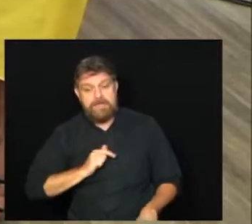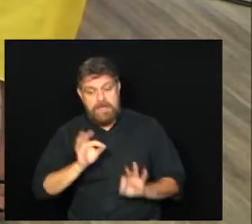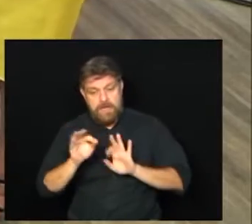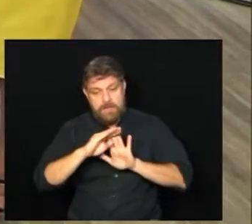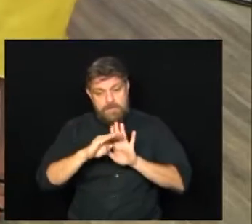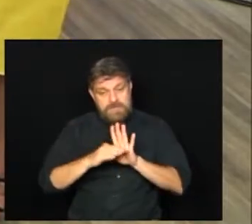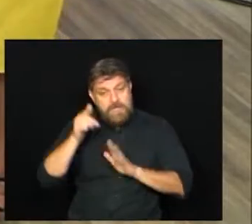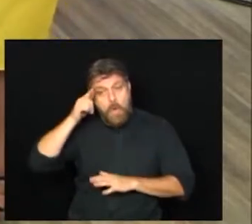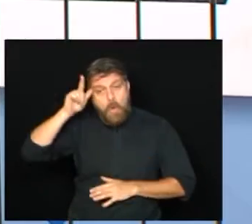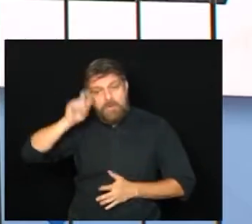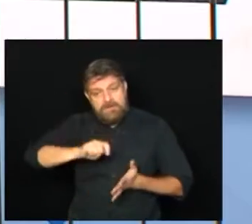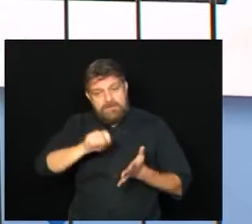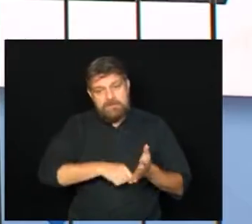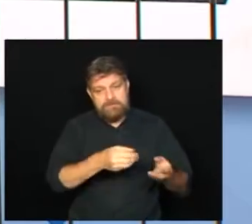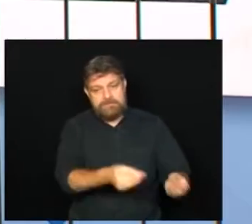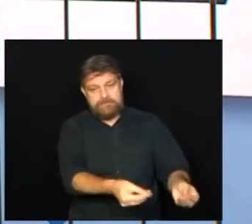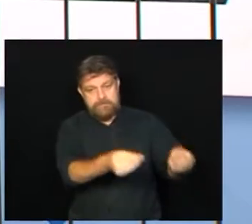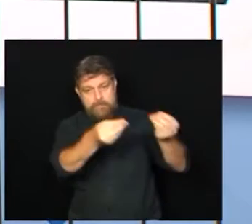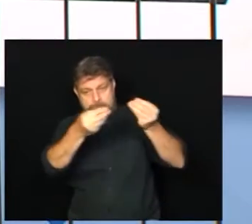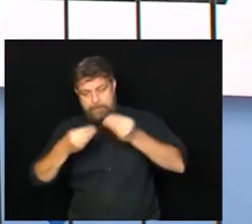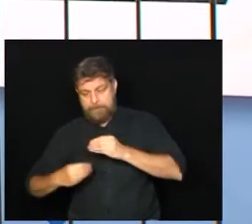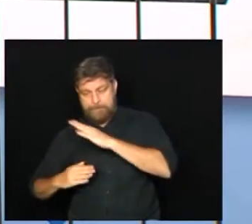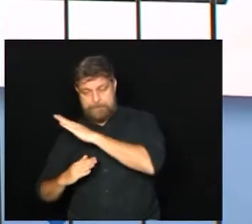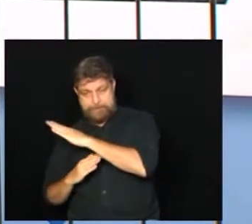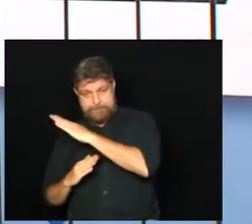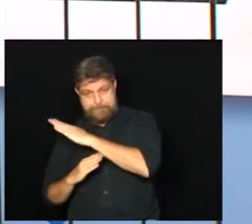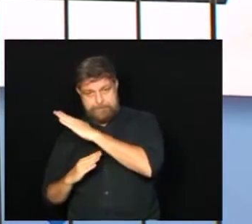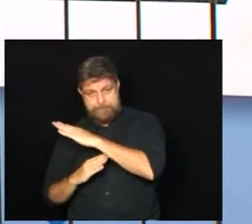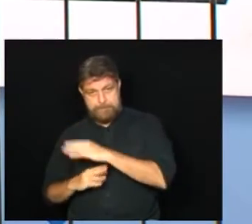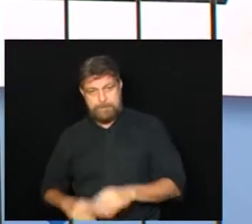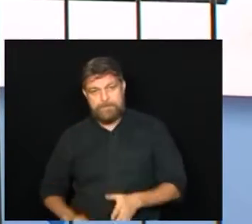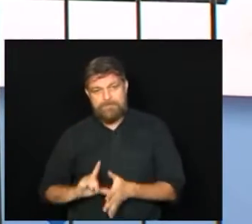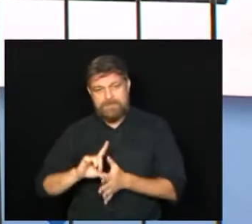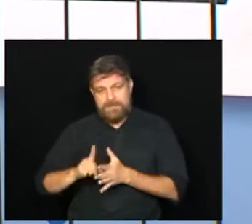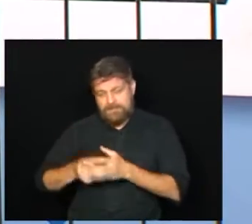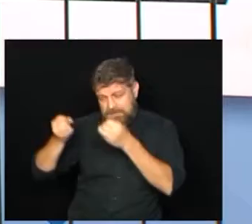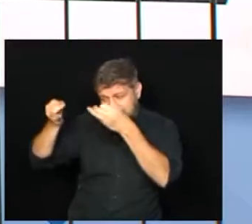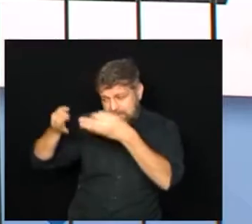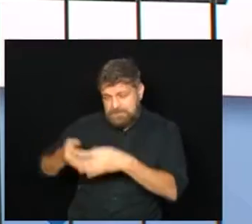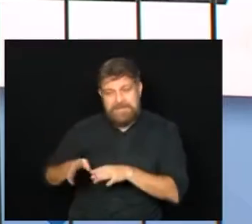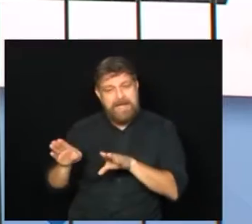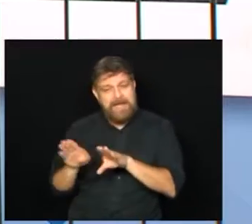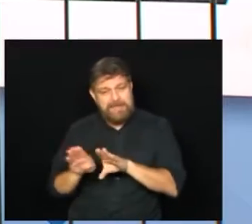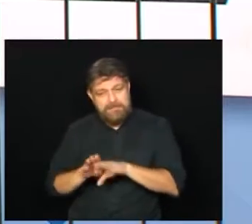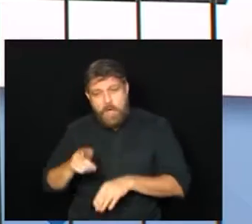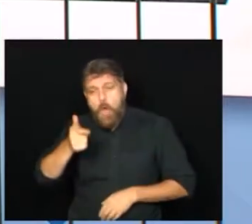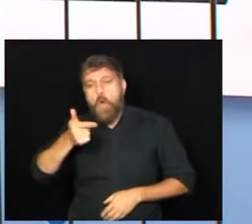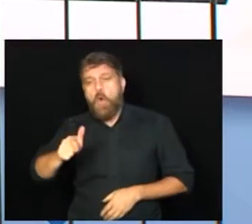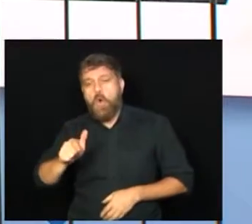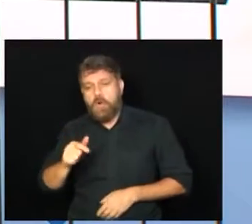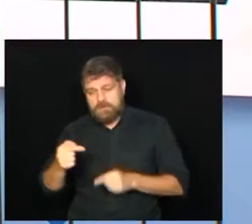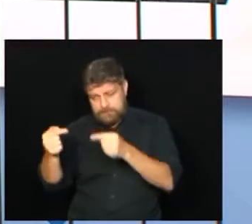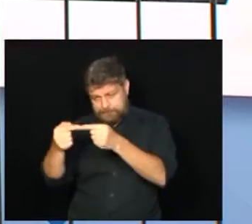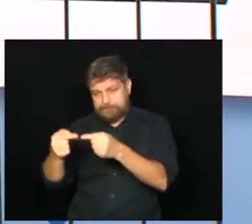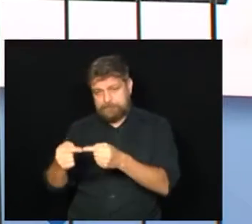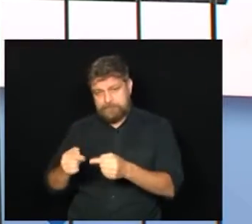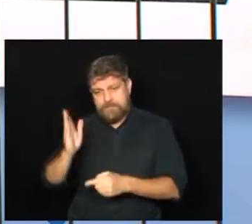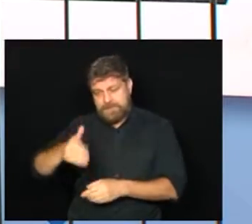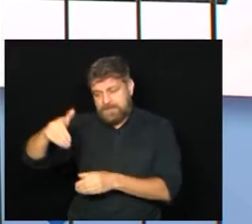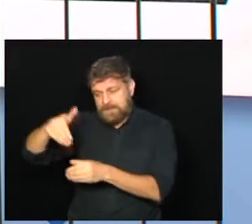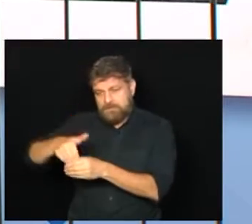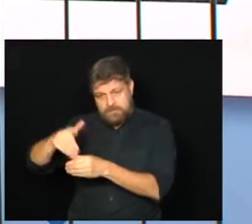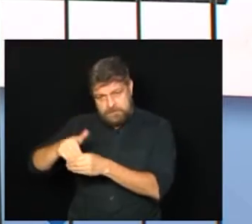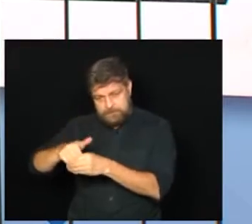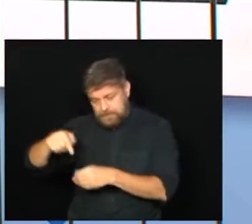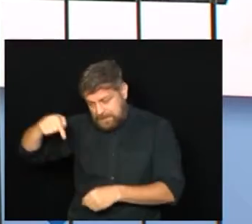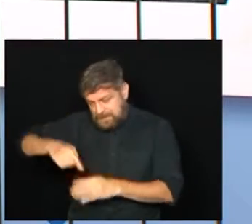assinado ontem e encaminhado para a Câmara de Campinas. Daqui a pouco a gente vai falar, inclusive, de outros já relacionados que foram votados aqui